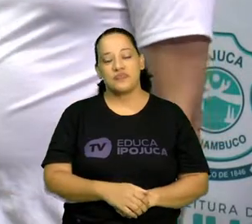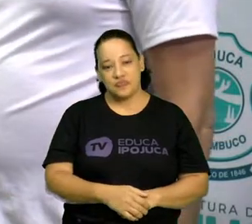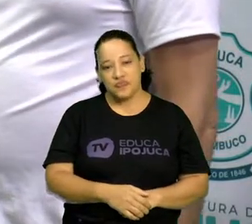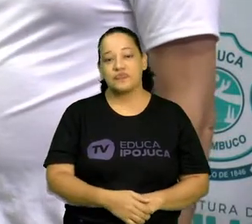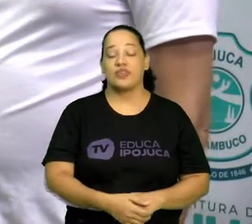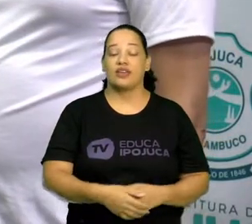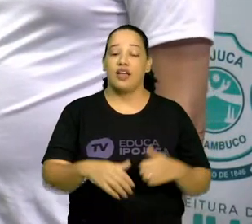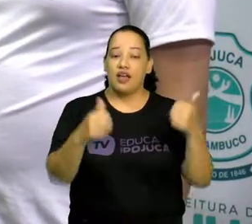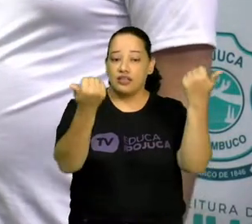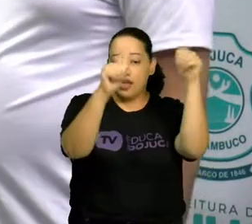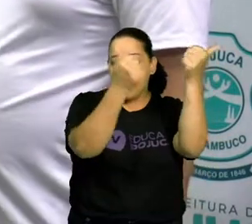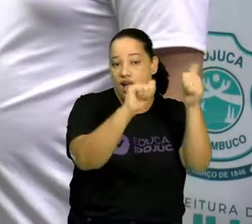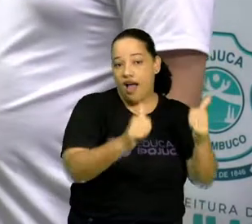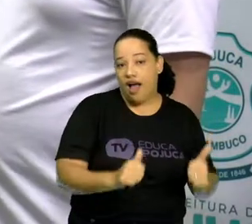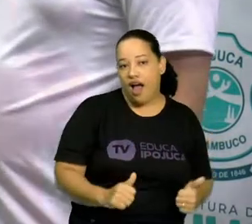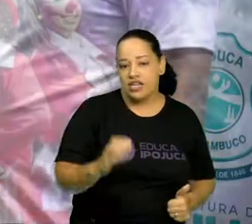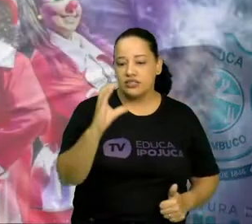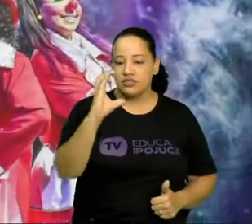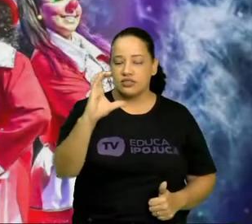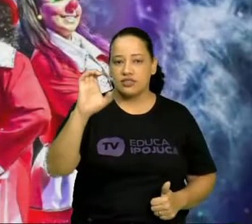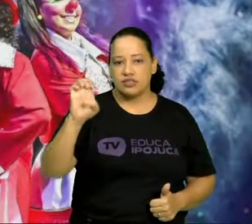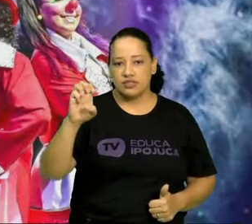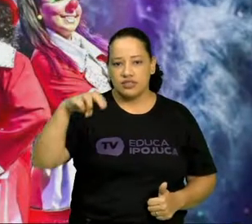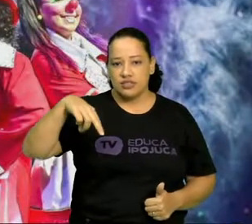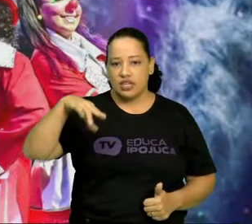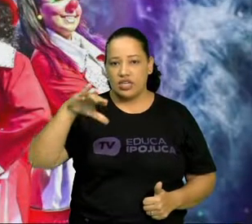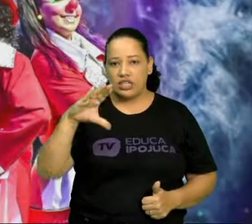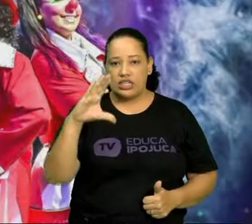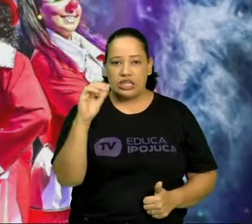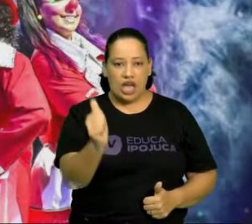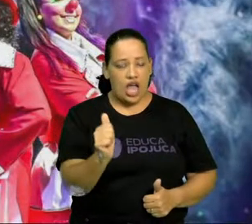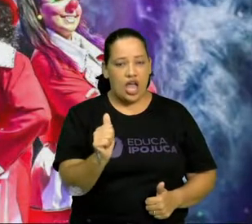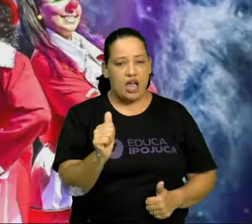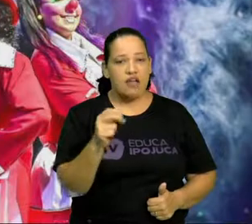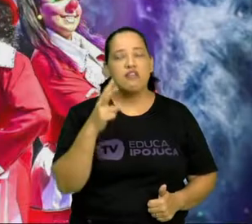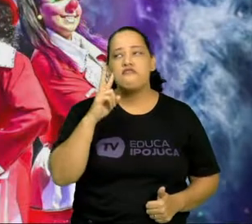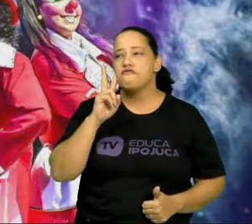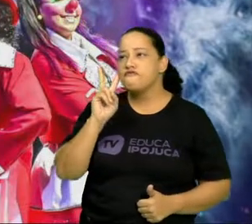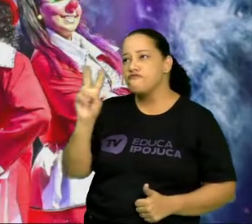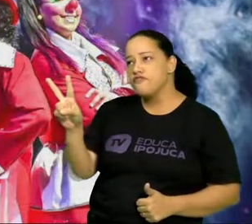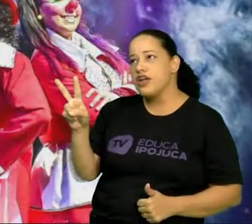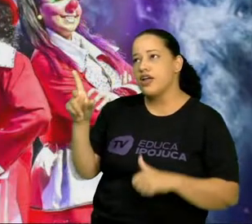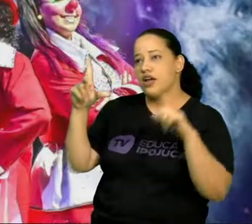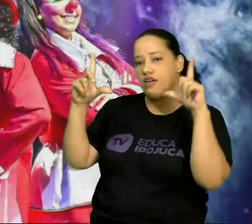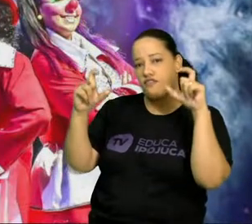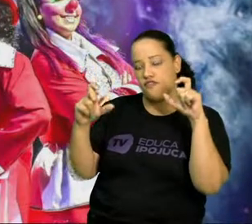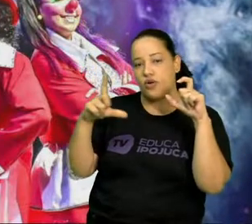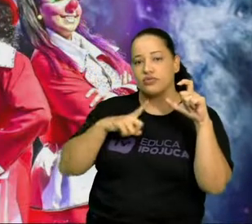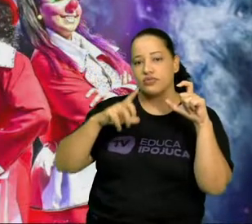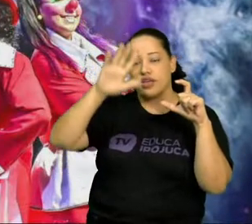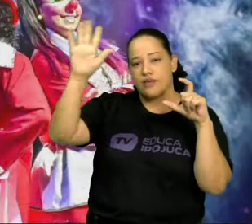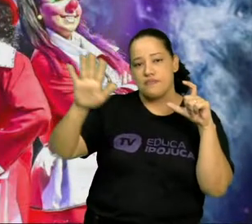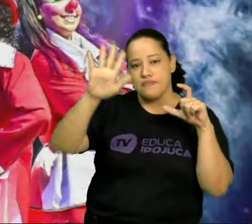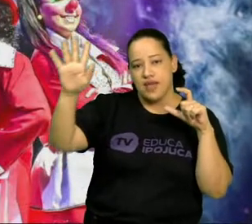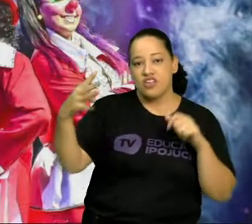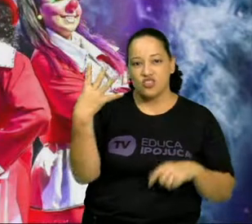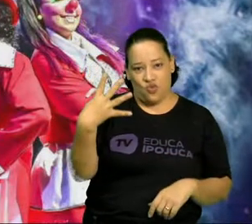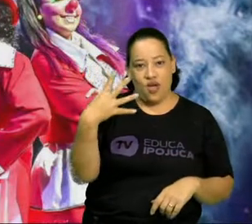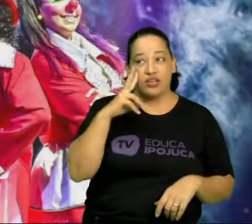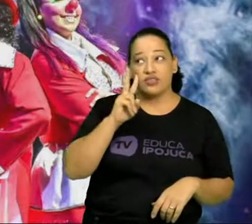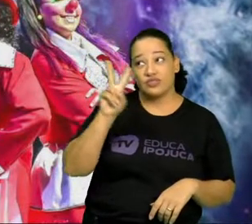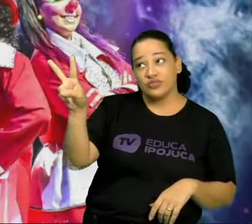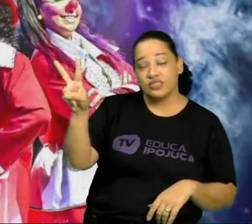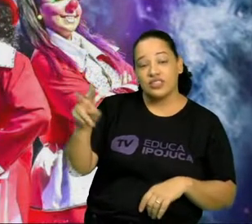Artes cênicas. Só nessa foto a gente já vê que são quatro imagens, então essas quatro